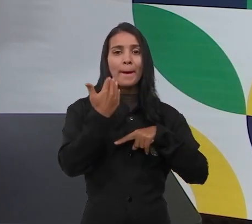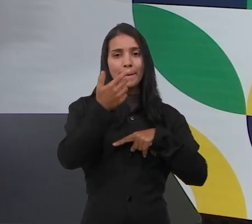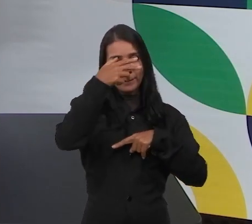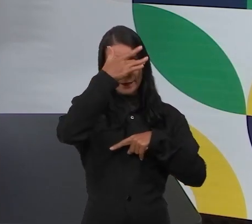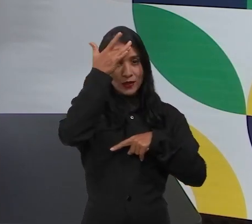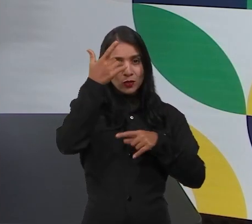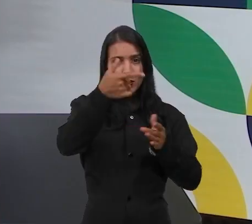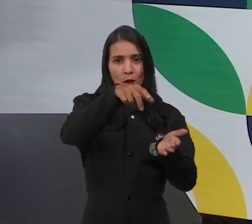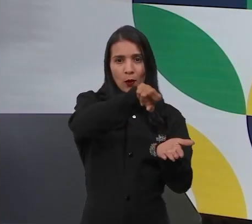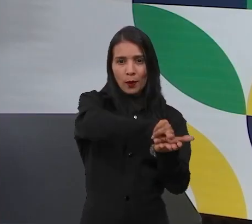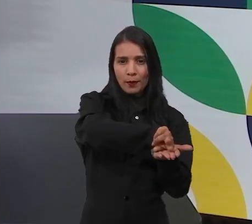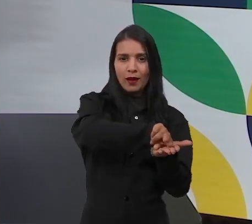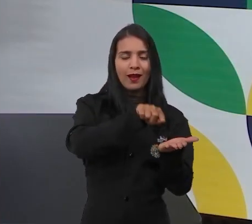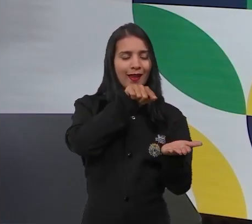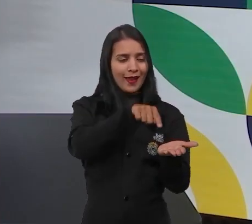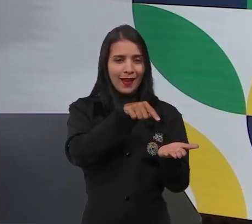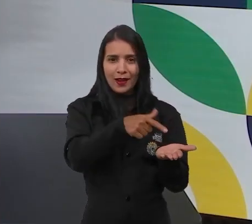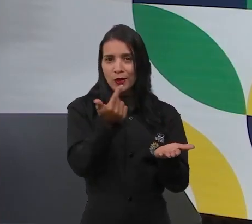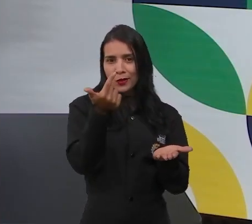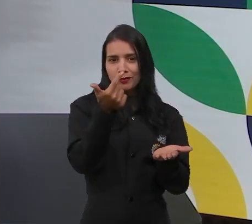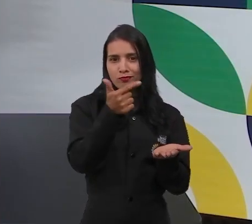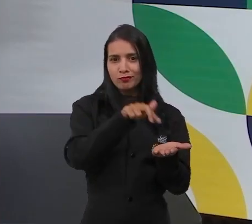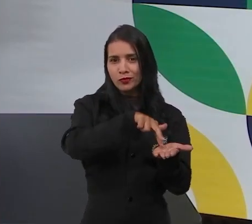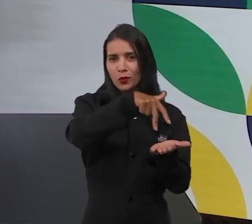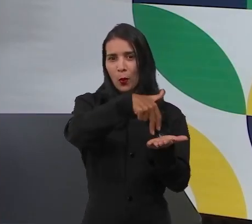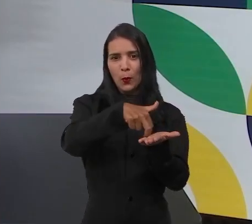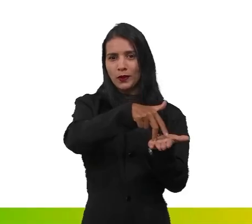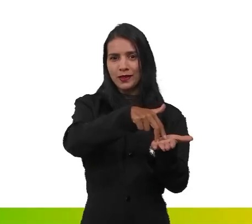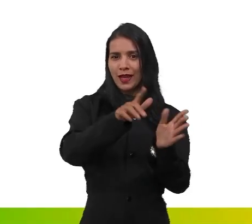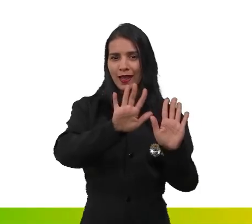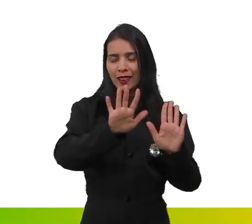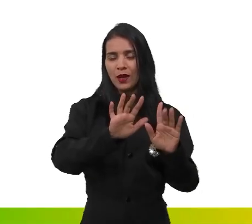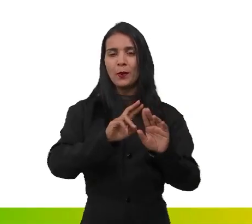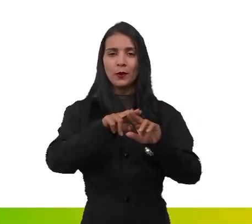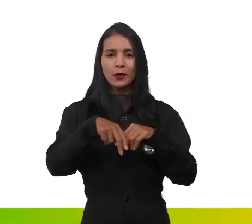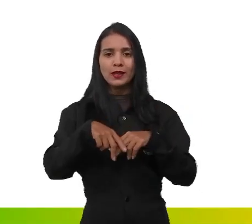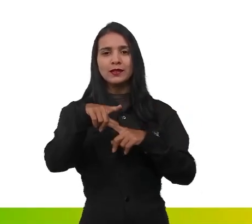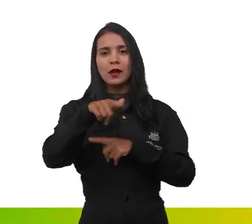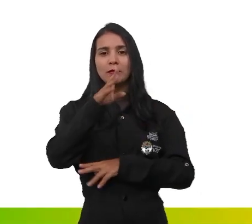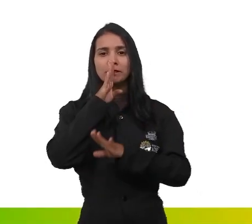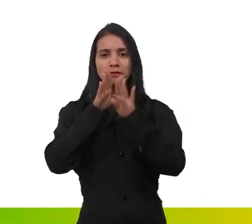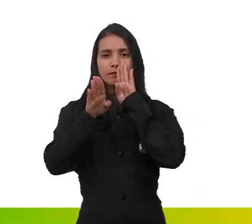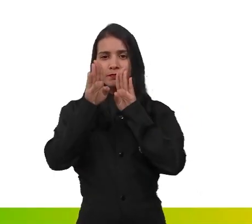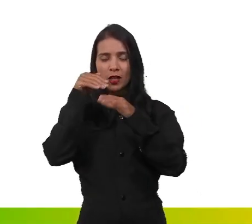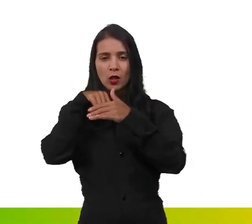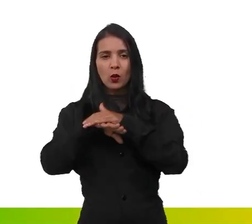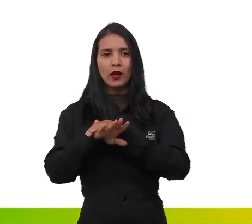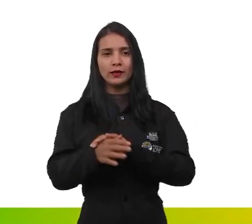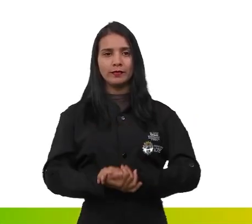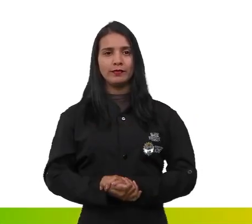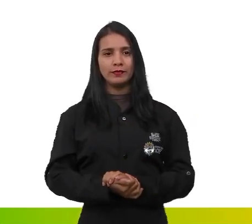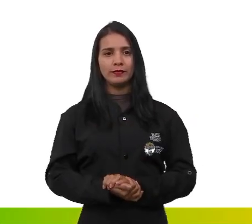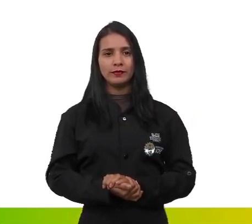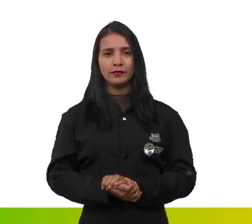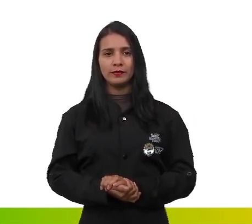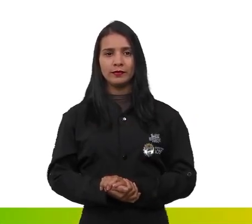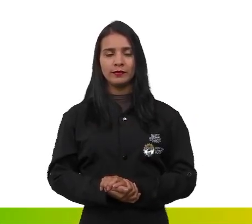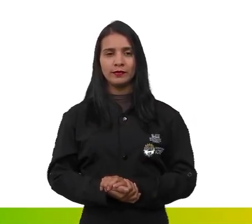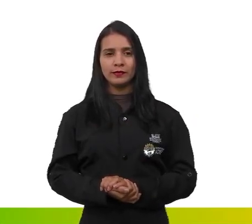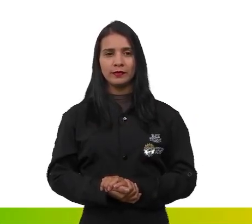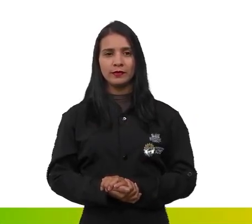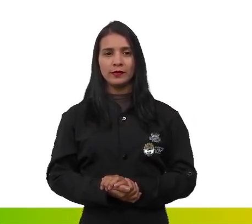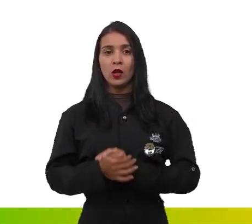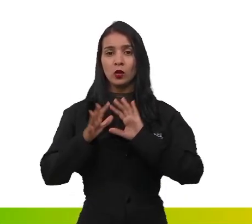diz, sou como uma tumba, é porque ela é confiável. Aí temos também, tudo ocorreu em um abrir e cerrar de ojos, ou